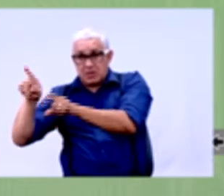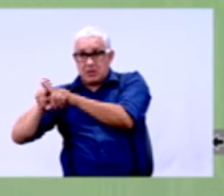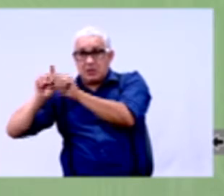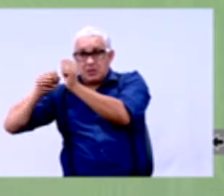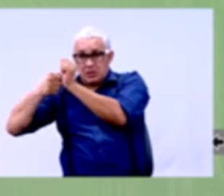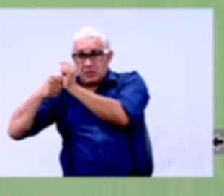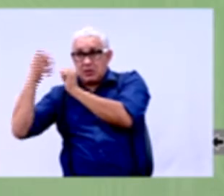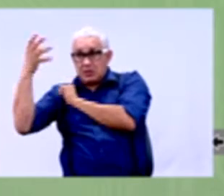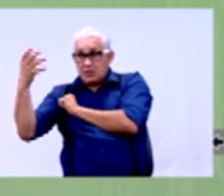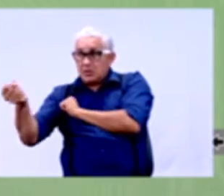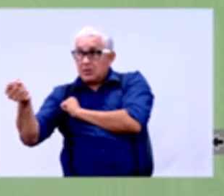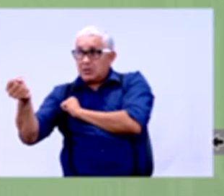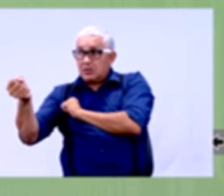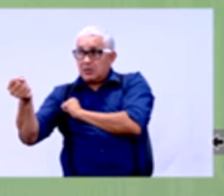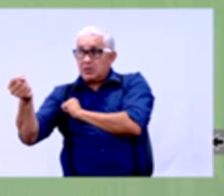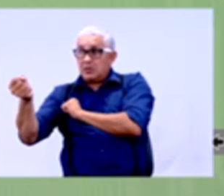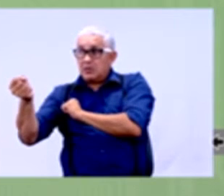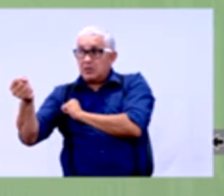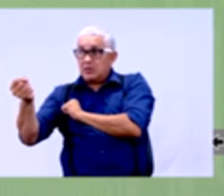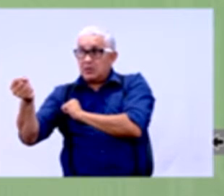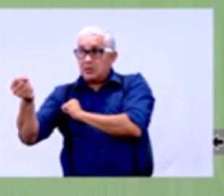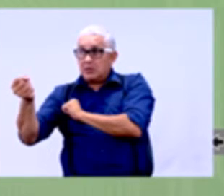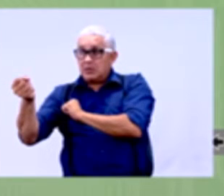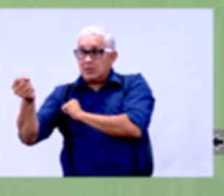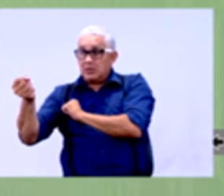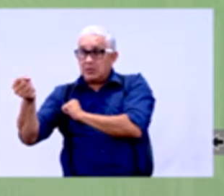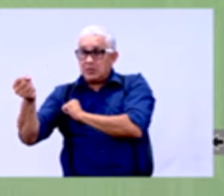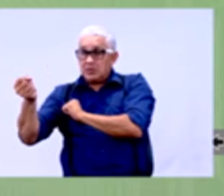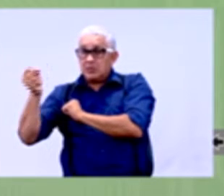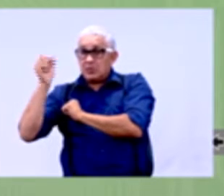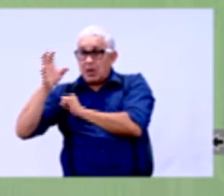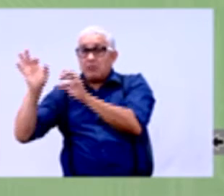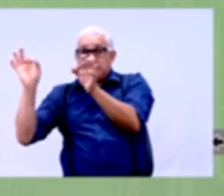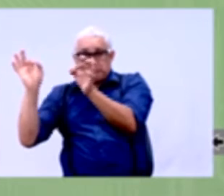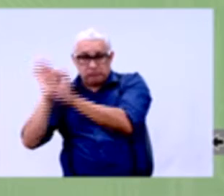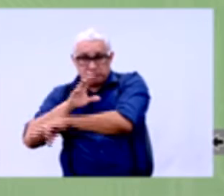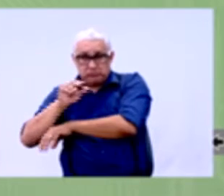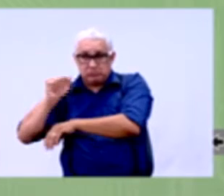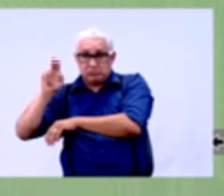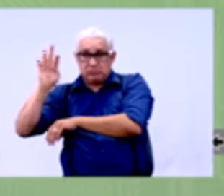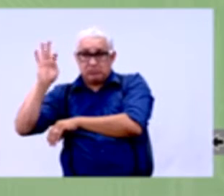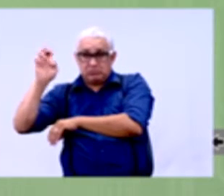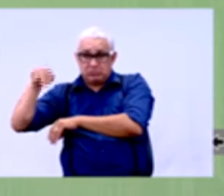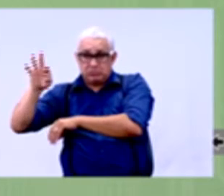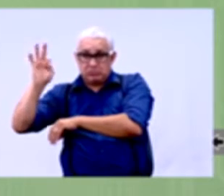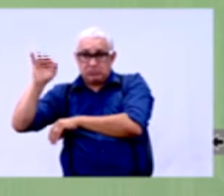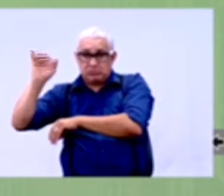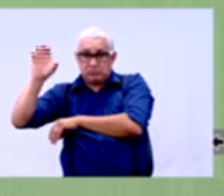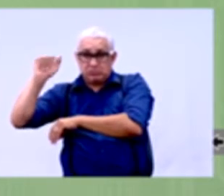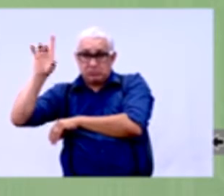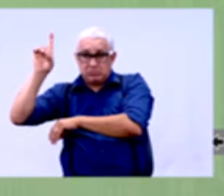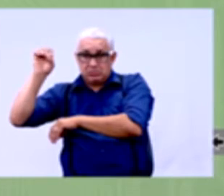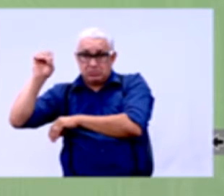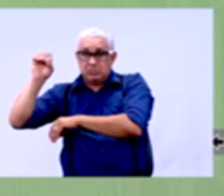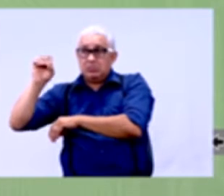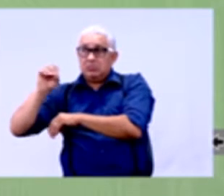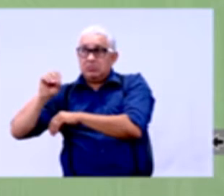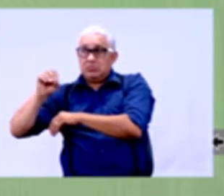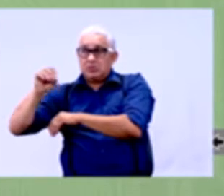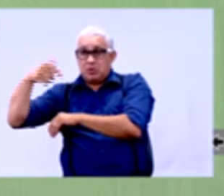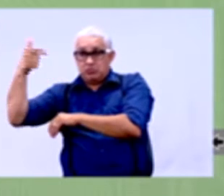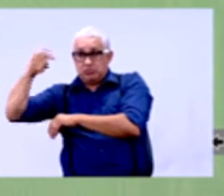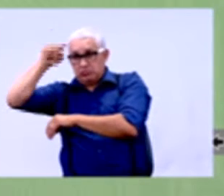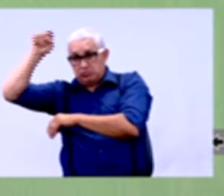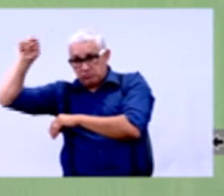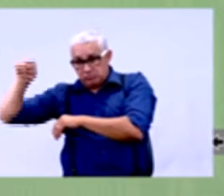senha. E aí, estando autenticado o cliente, então o segundo método